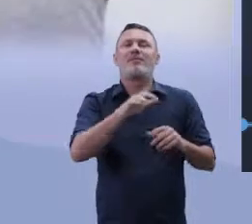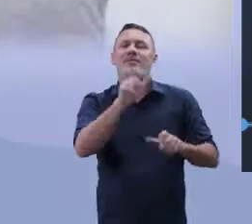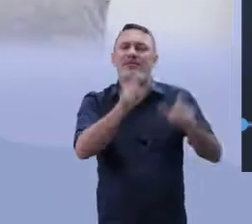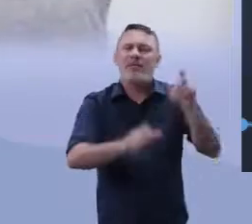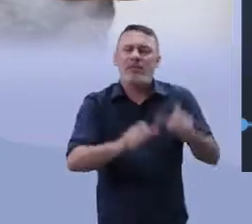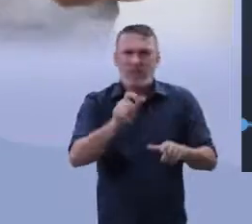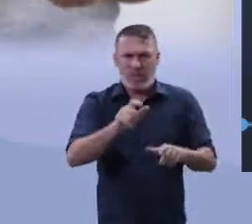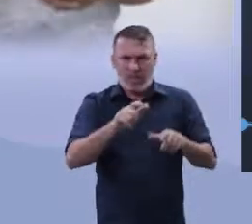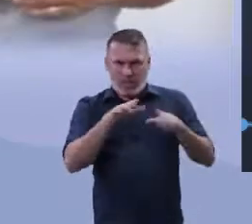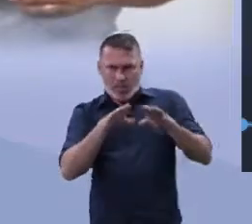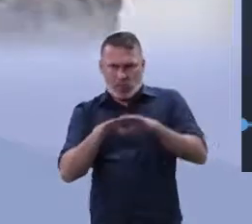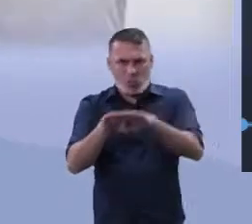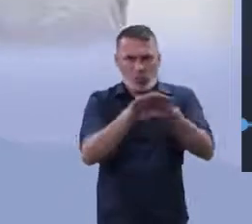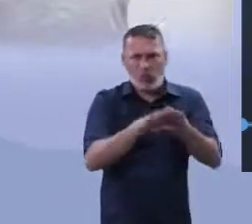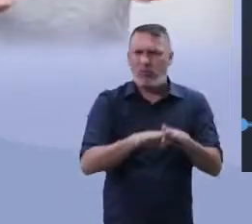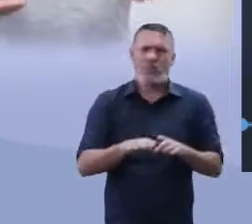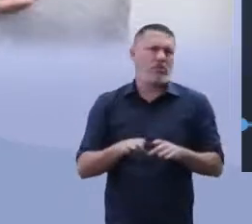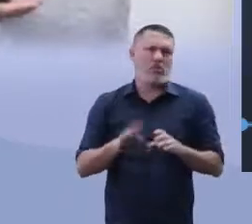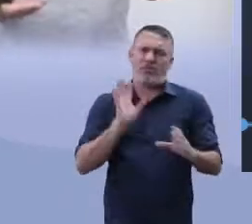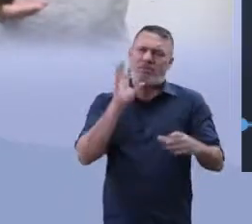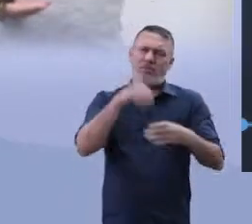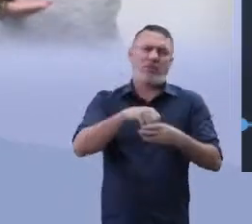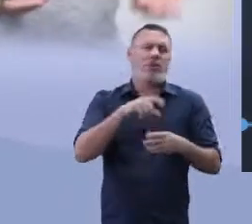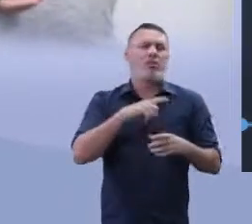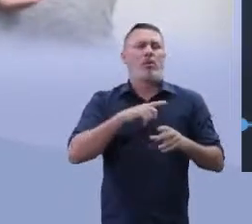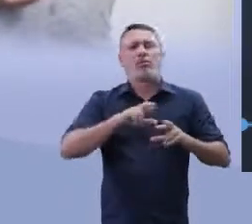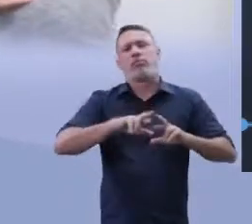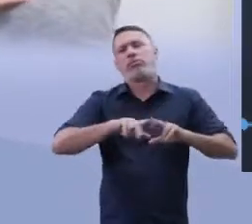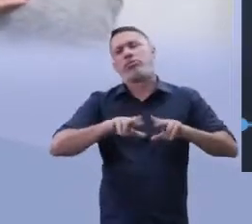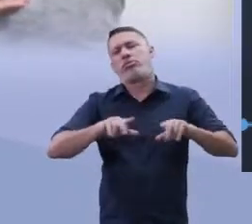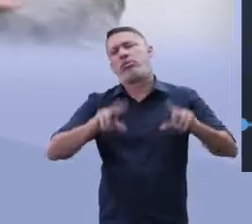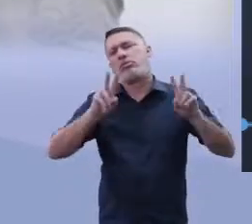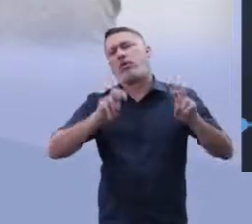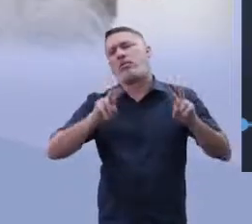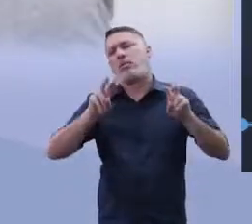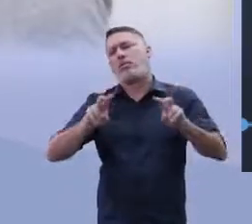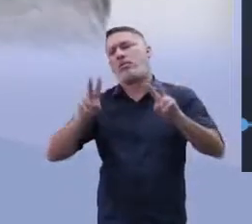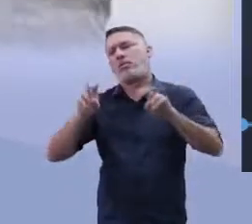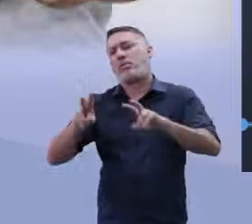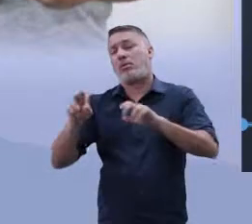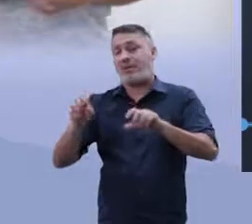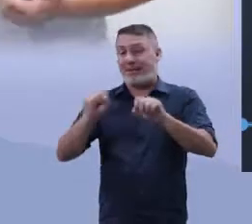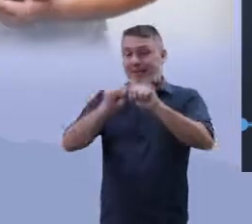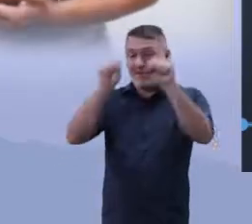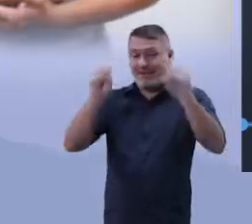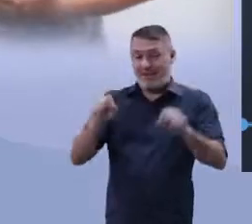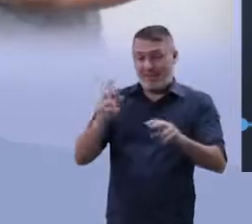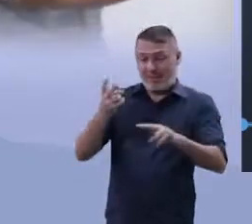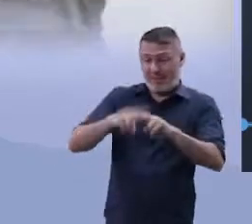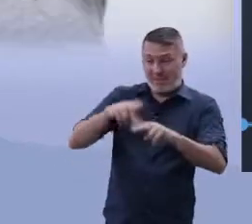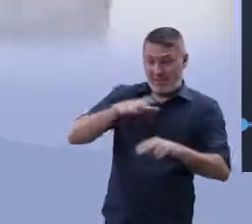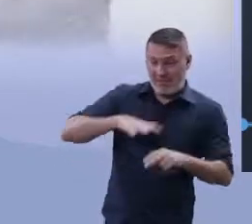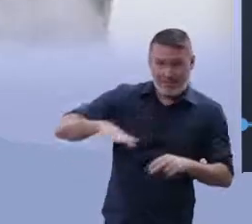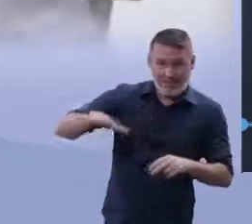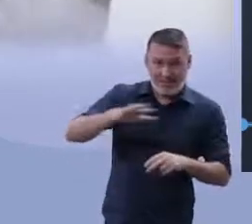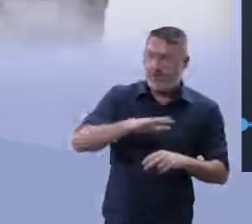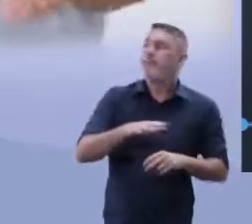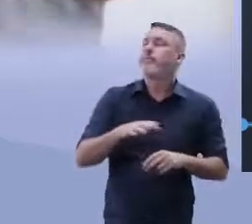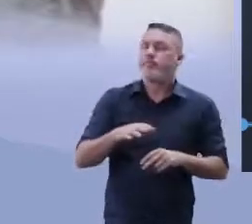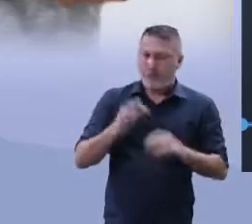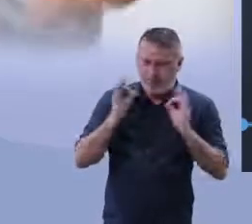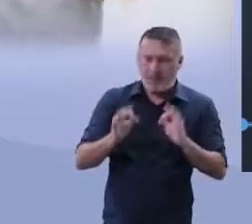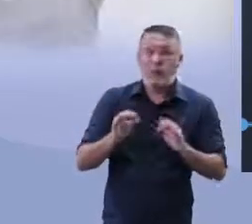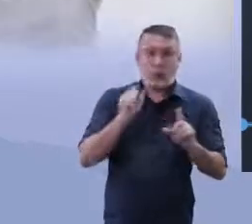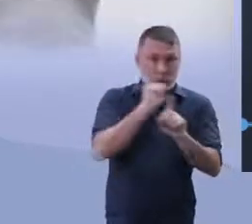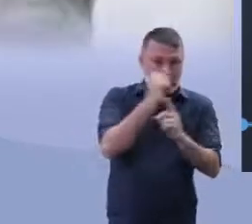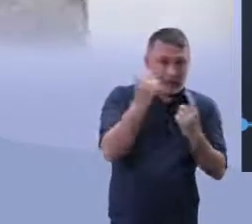indiferença tremenda em todos os temas que nós trabalhamos hoje. O sistema prisional é um tema que a sociedade